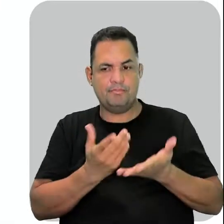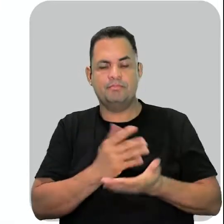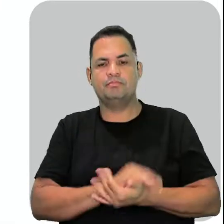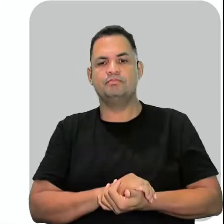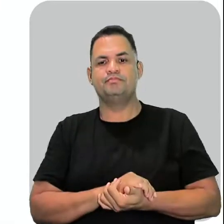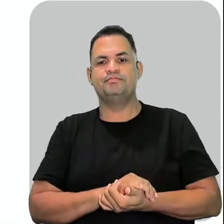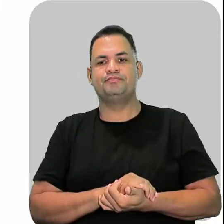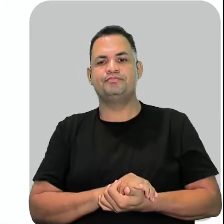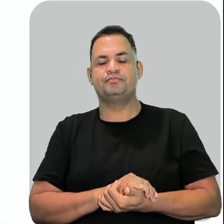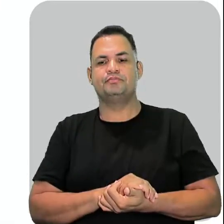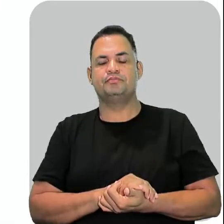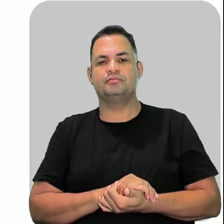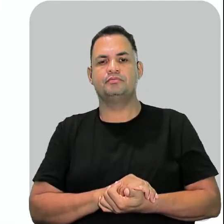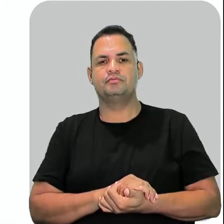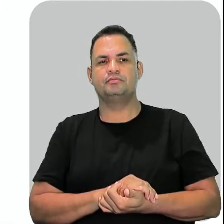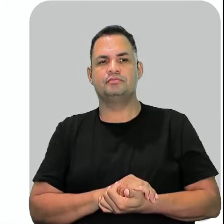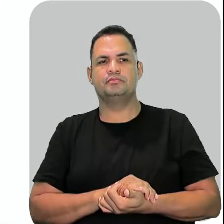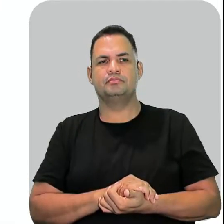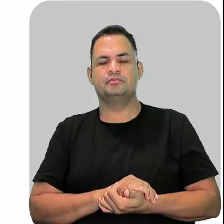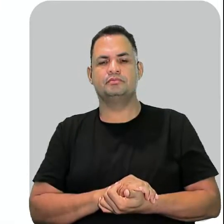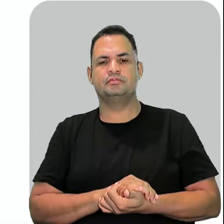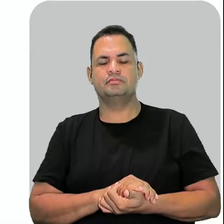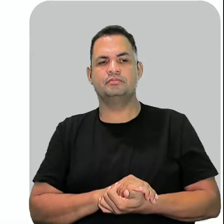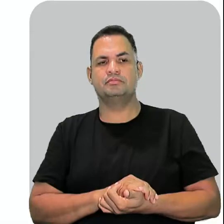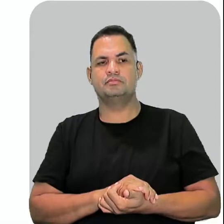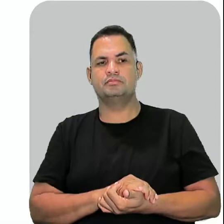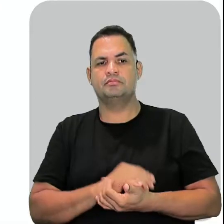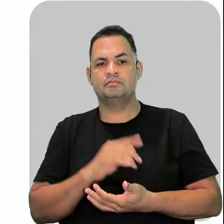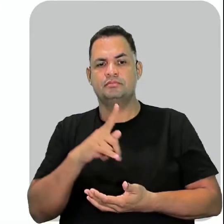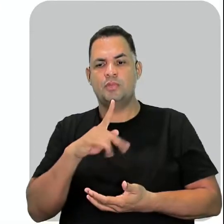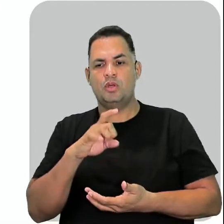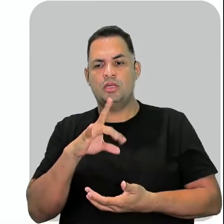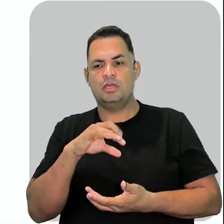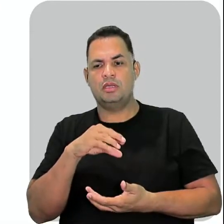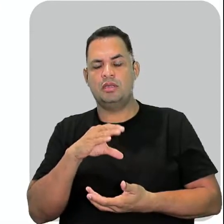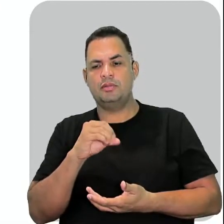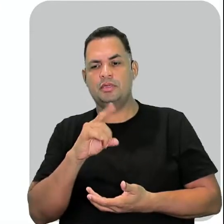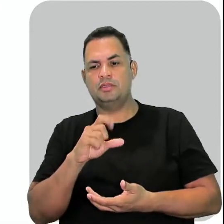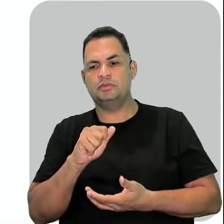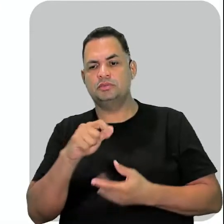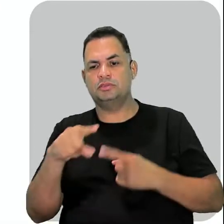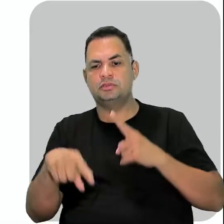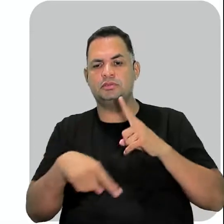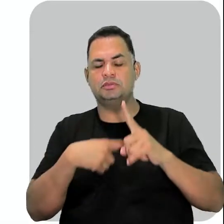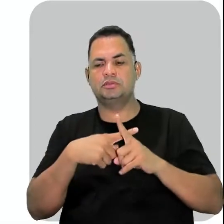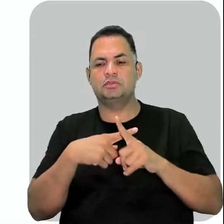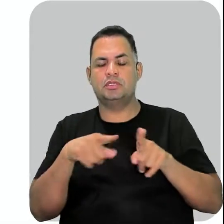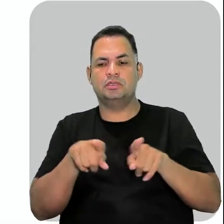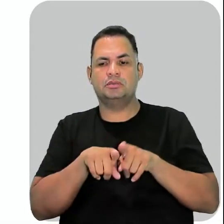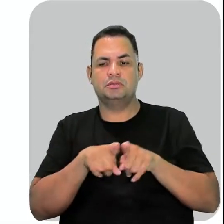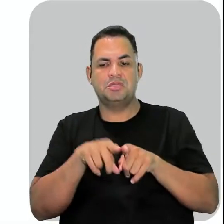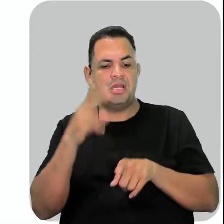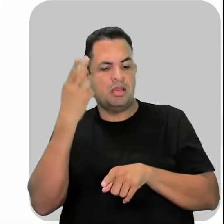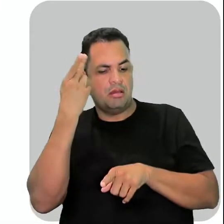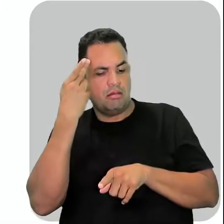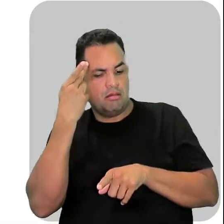de condensação. Polímeros de condensação e adição nós temos tanto